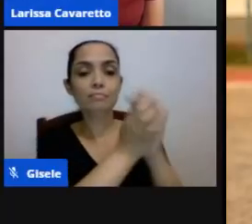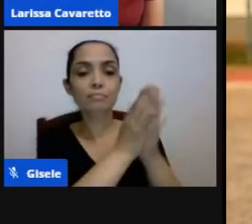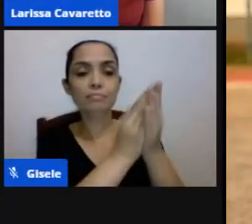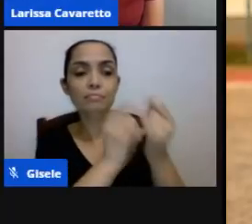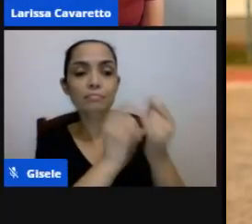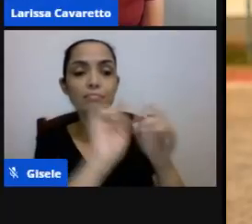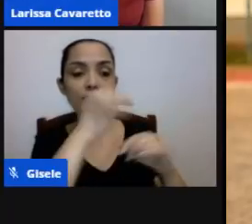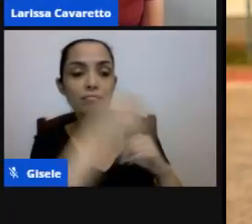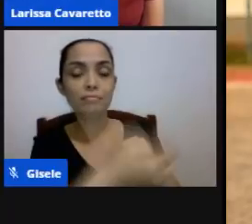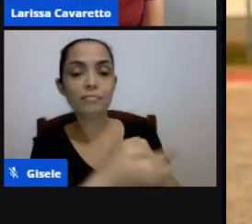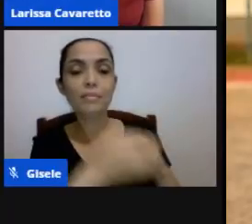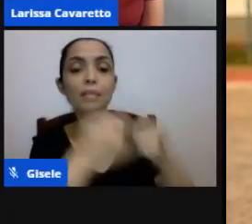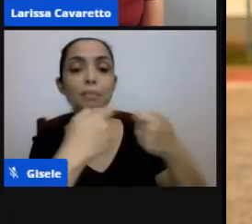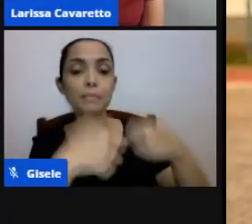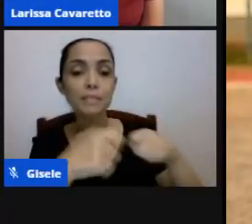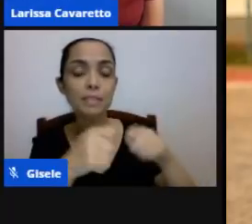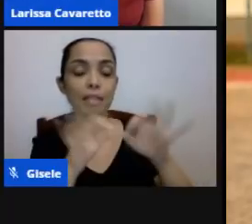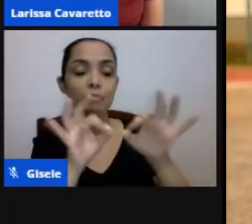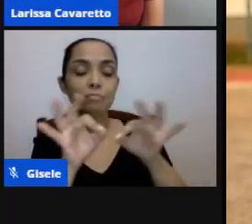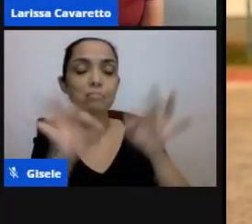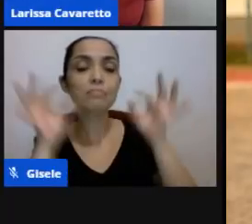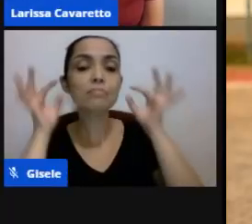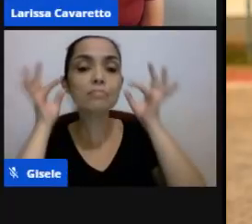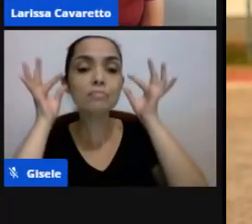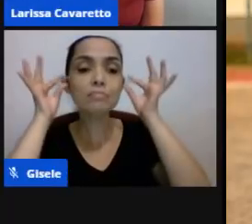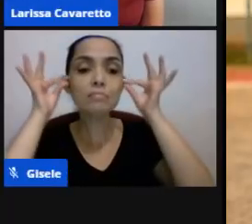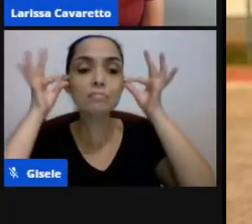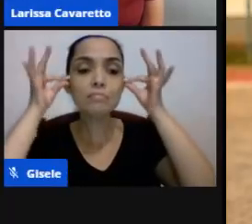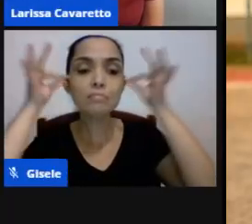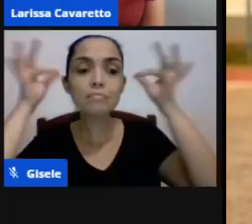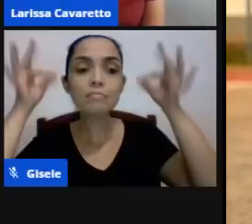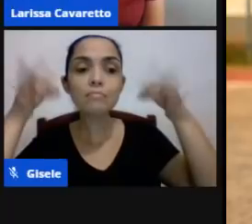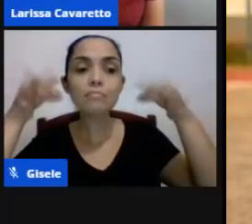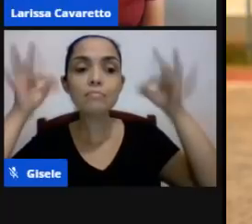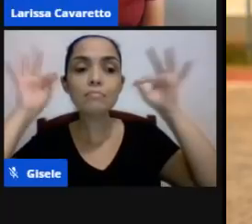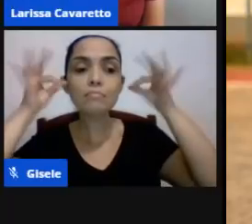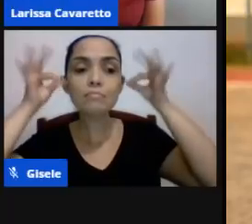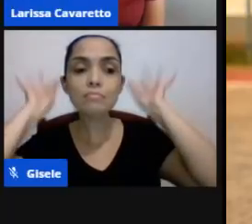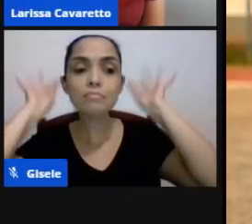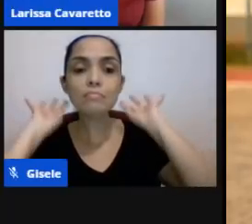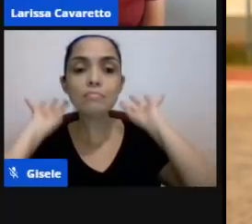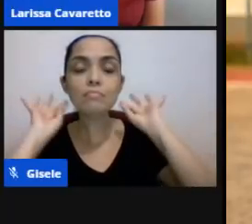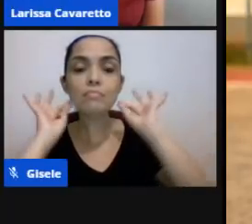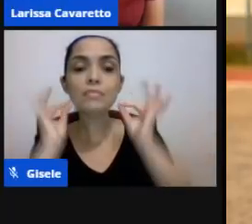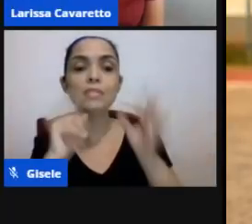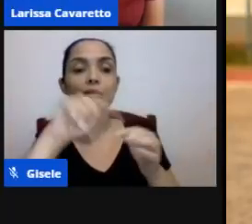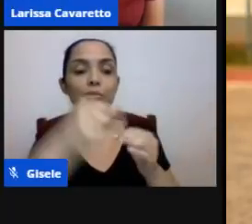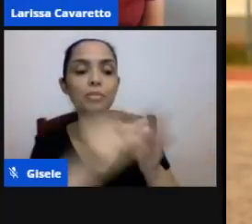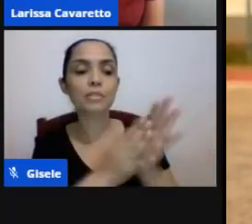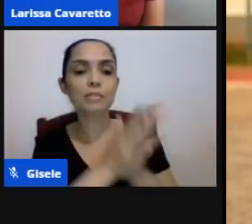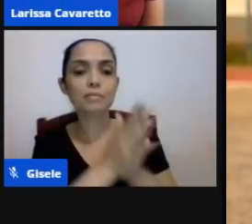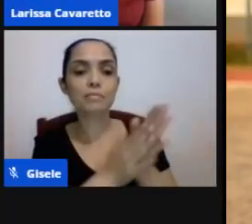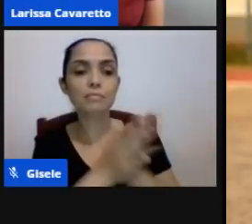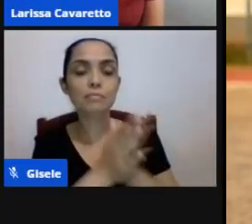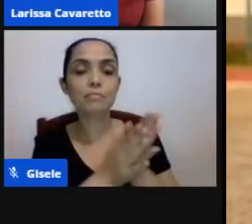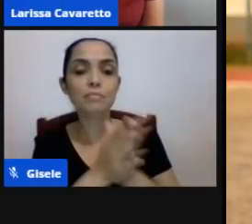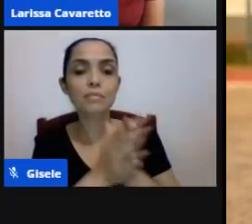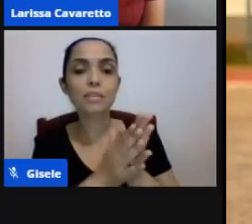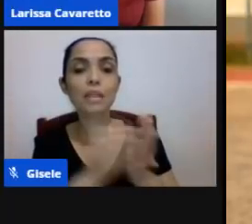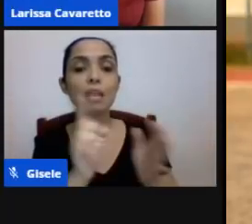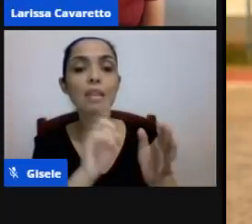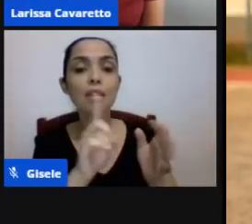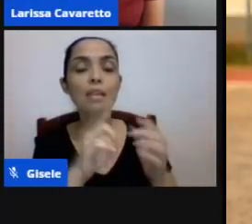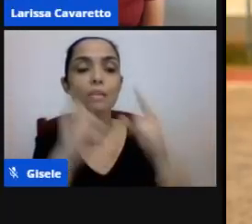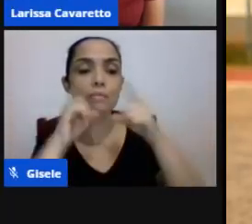Além disso, se você precisar ajustá-la, faça isso pelas tiras e também higienize as mãos em seguida. Não coloque a máscara